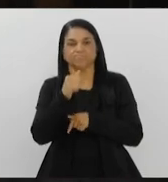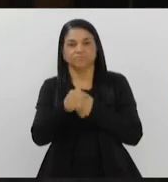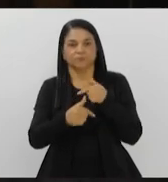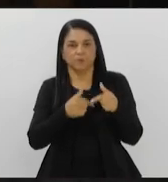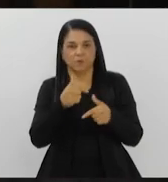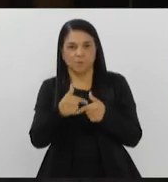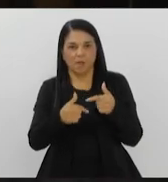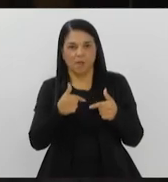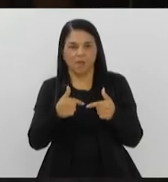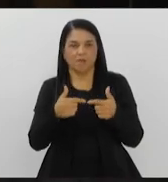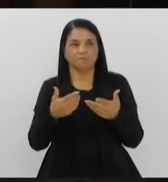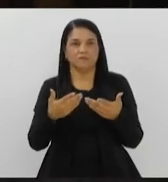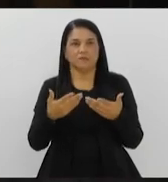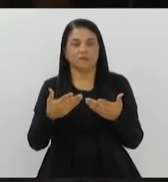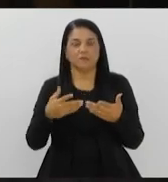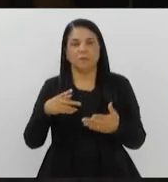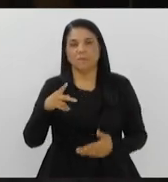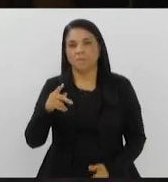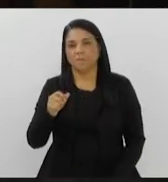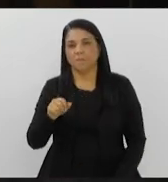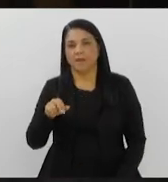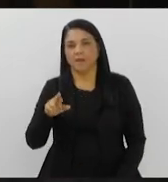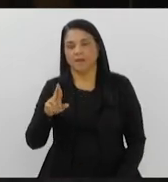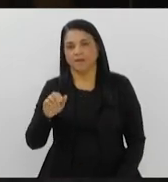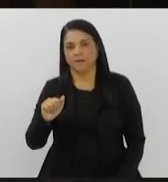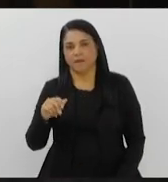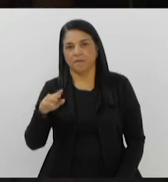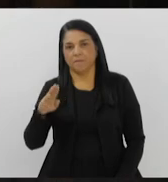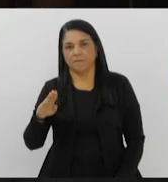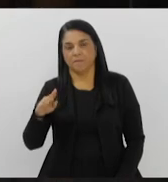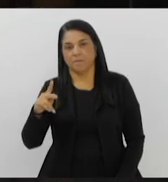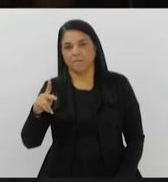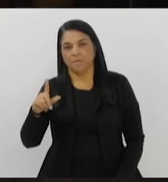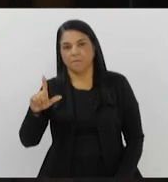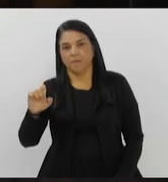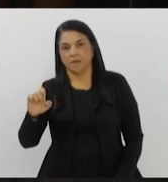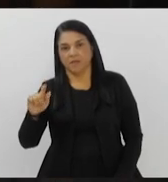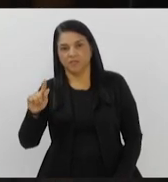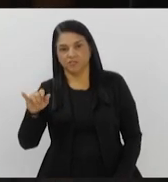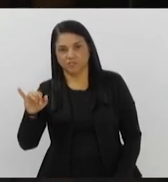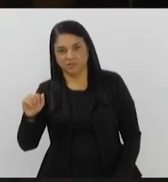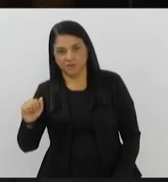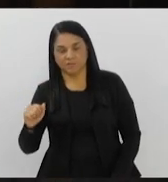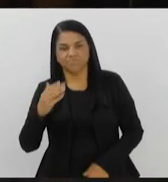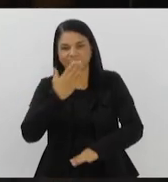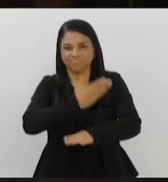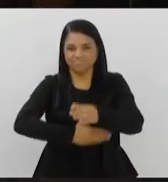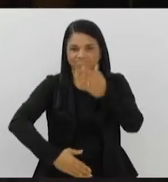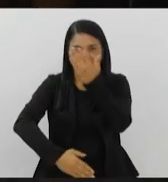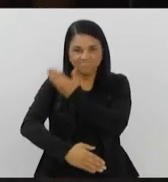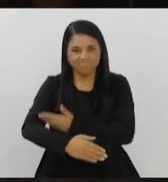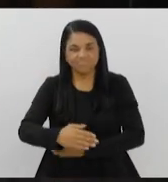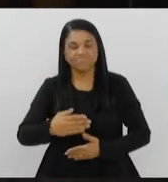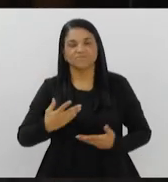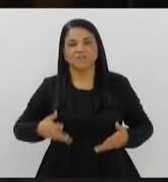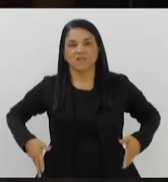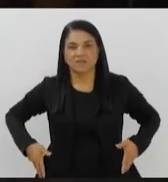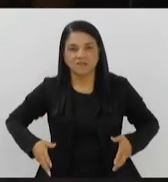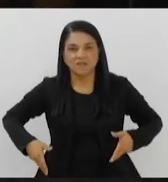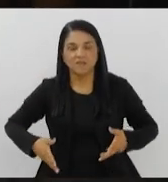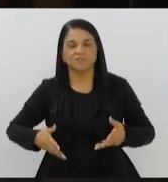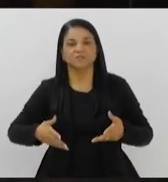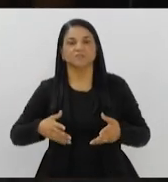ficaram paraplégicas, tetraplégicas, amputadas, inválidos, permanentes, executando seus serviços. Não